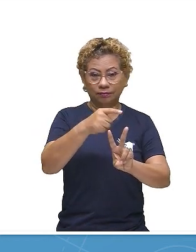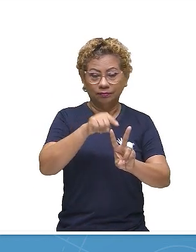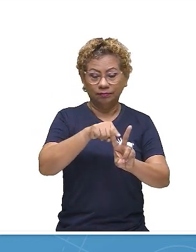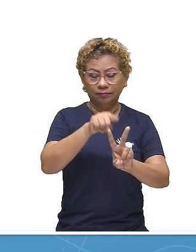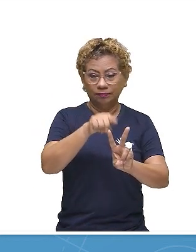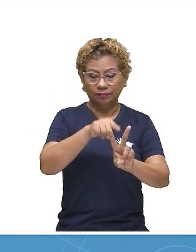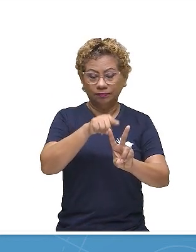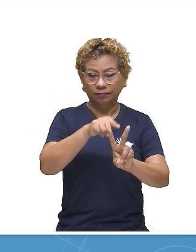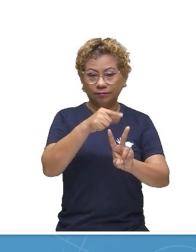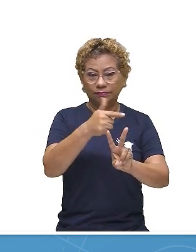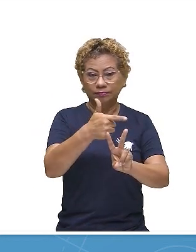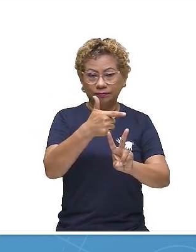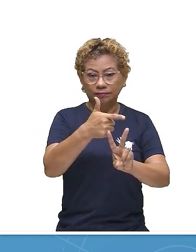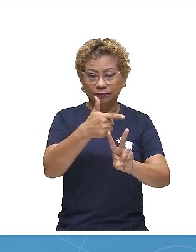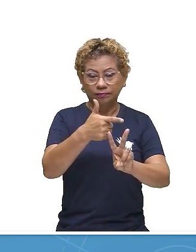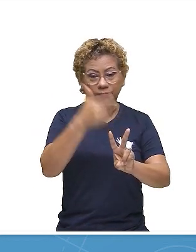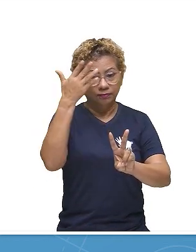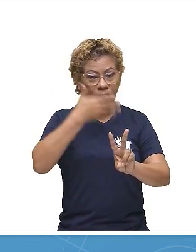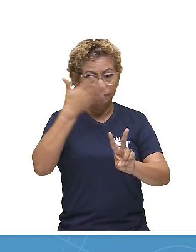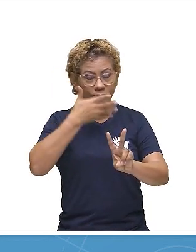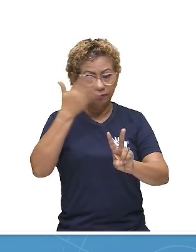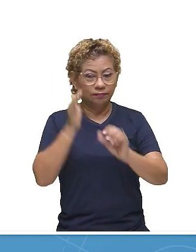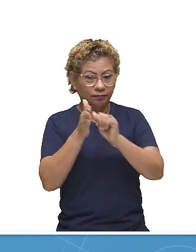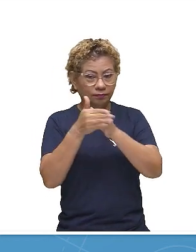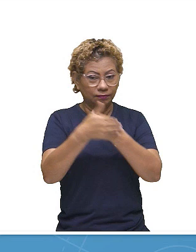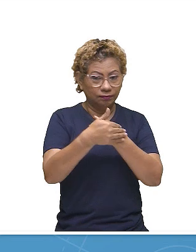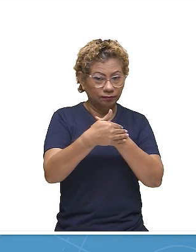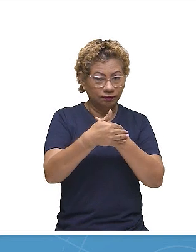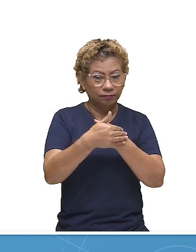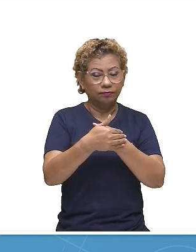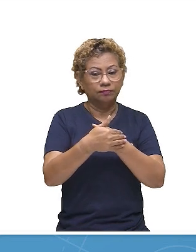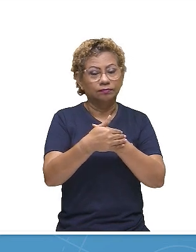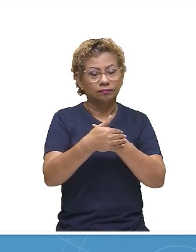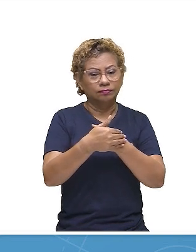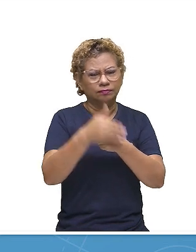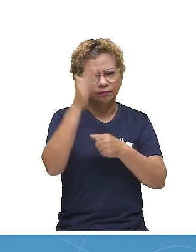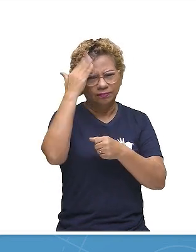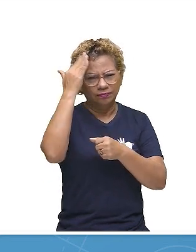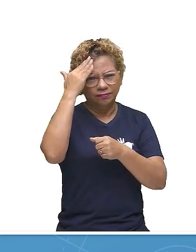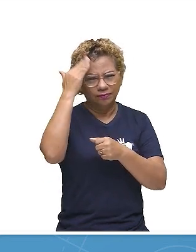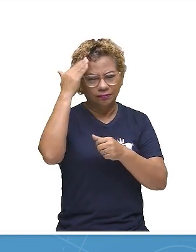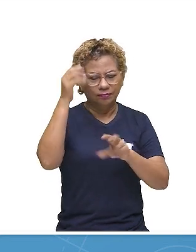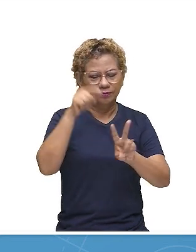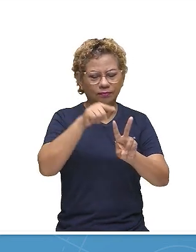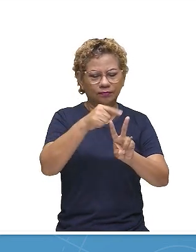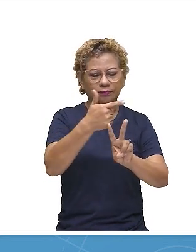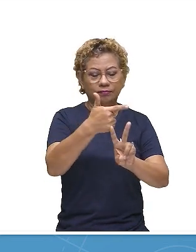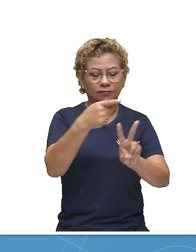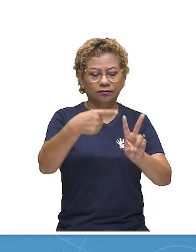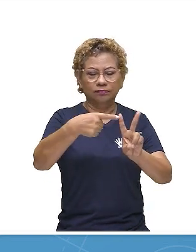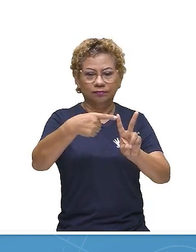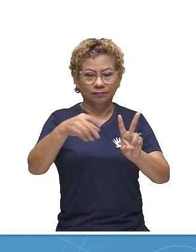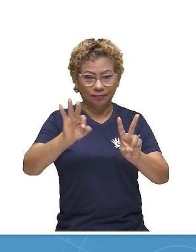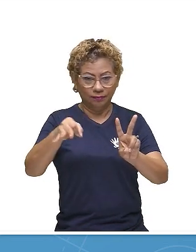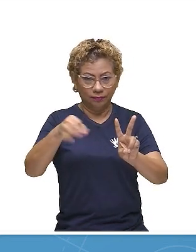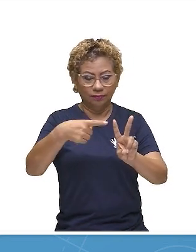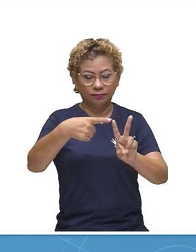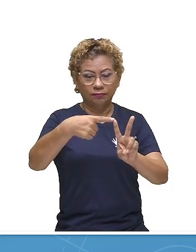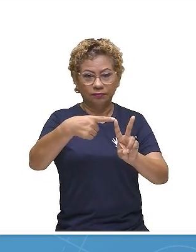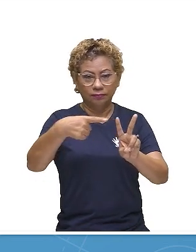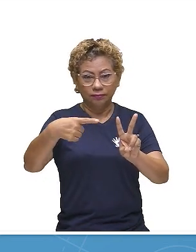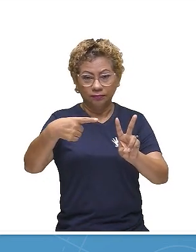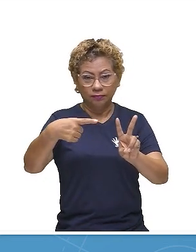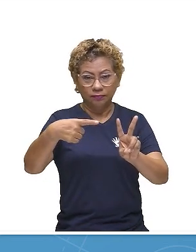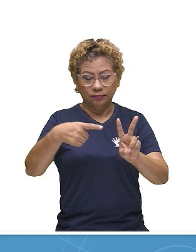nós costumamos omiti-lo, mas todos nós sabemos que o valor dele é igual a 2. Correto? Então, se eu